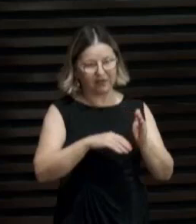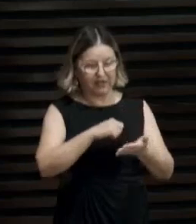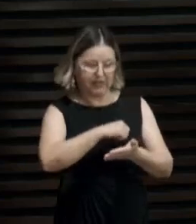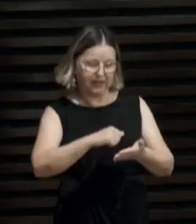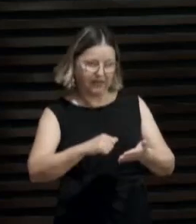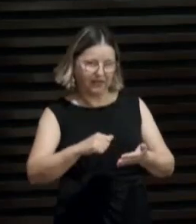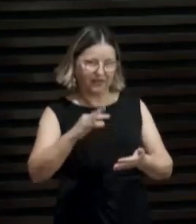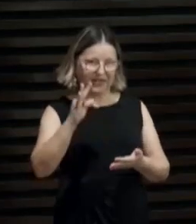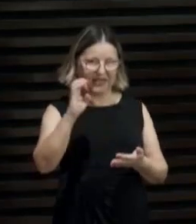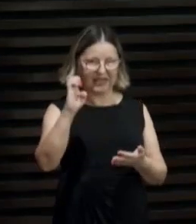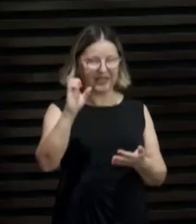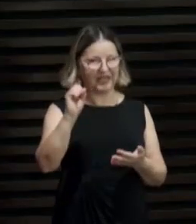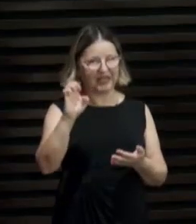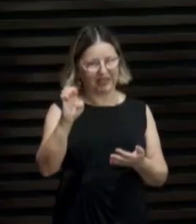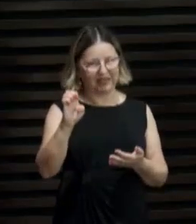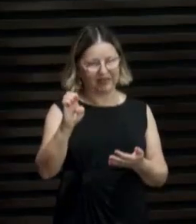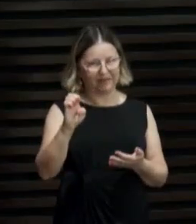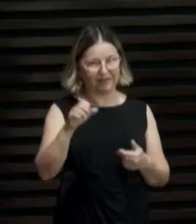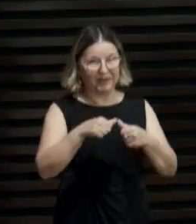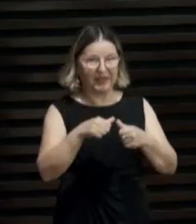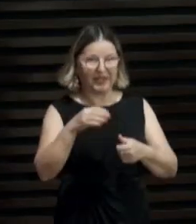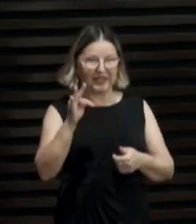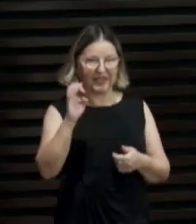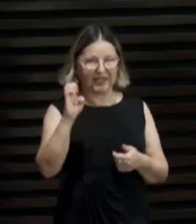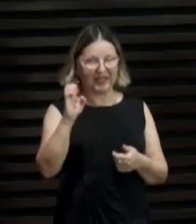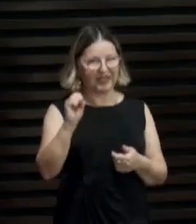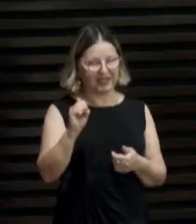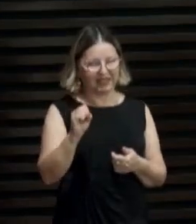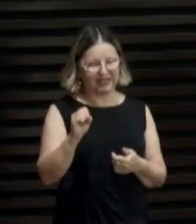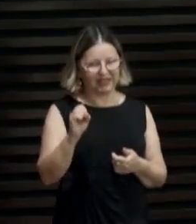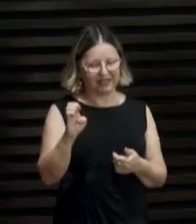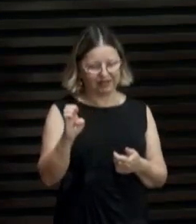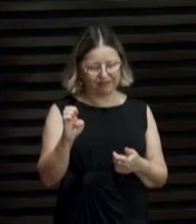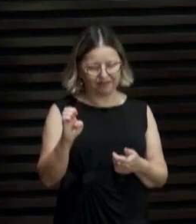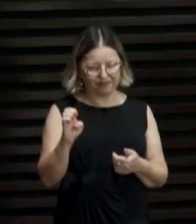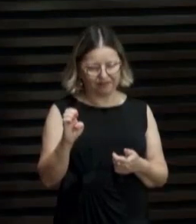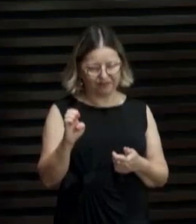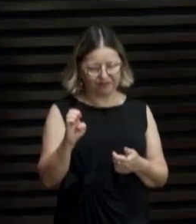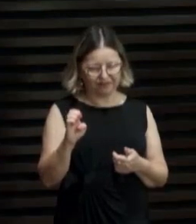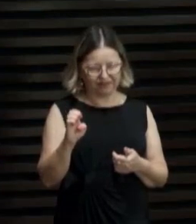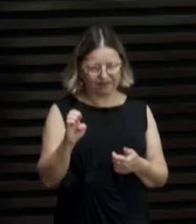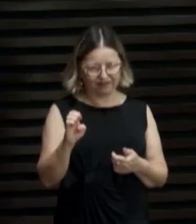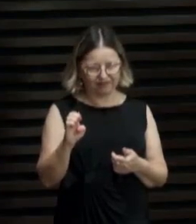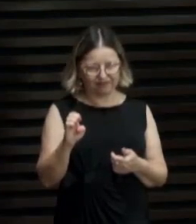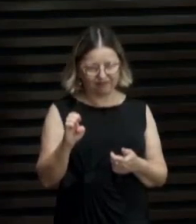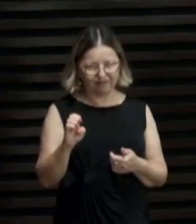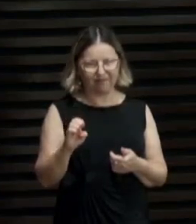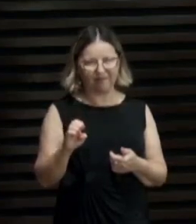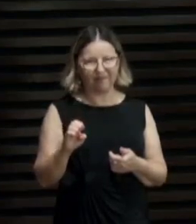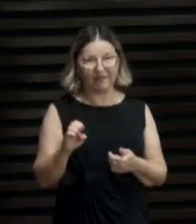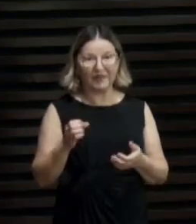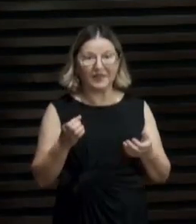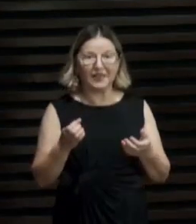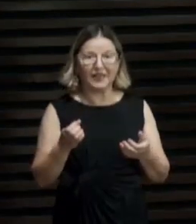ser ao máximo explorada para tentar, não é desqualificá-la, mas